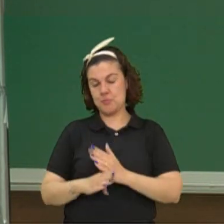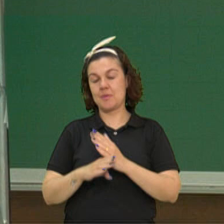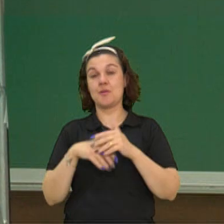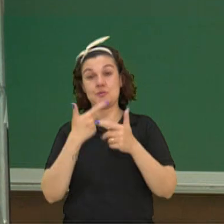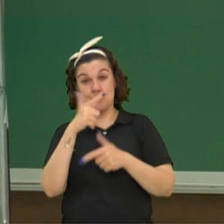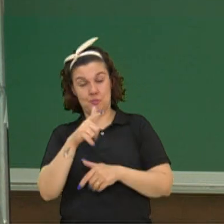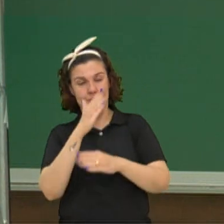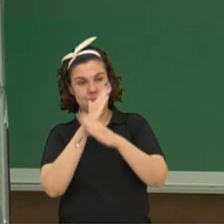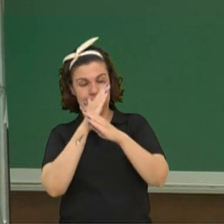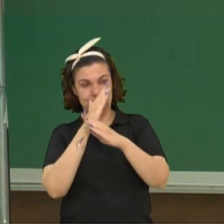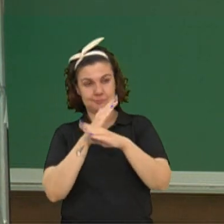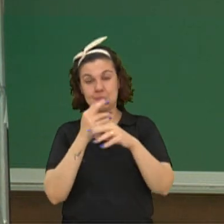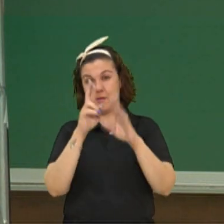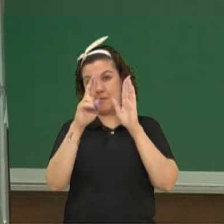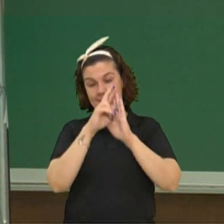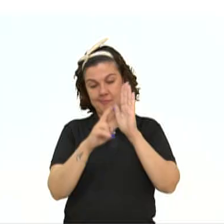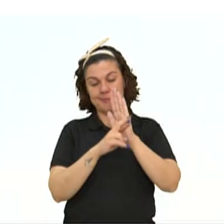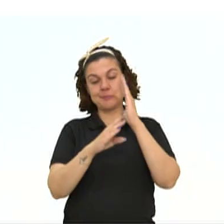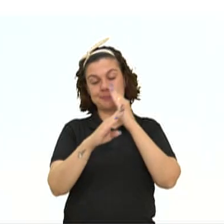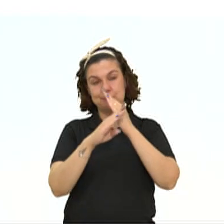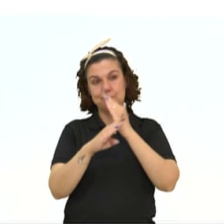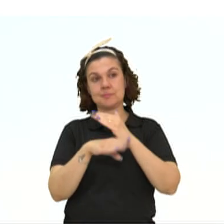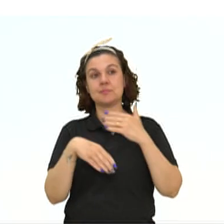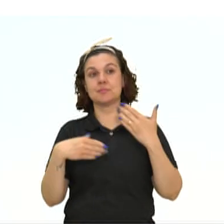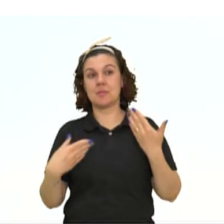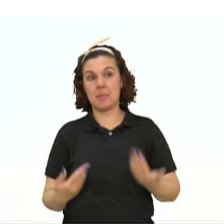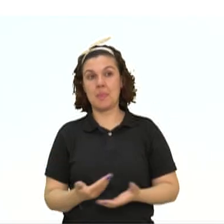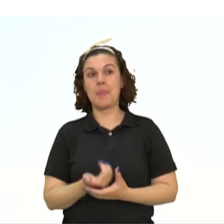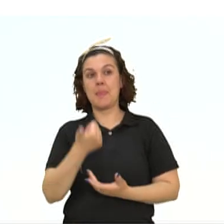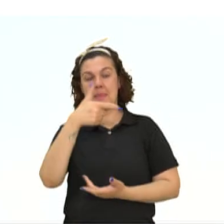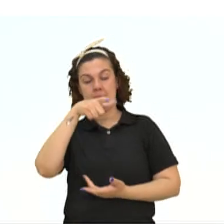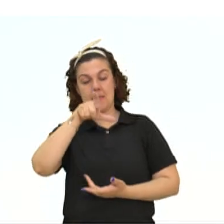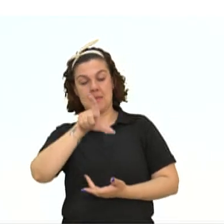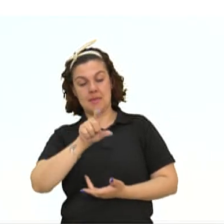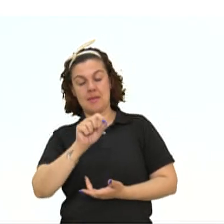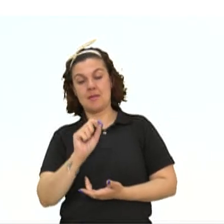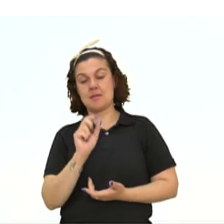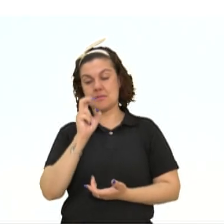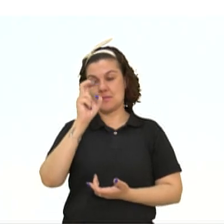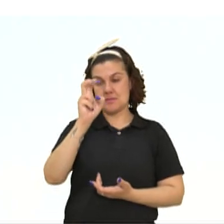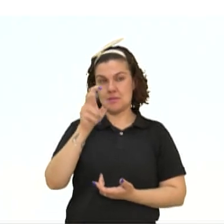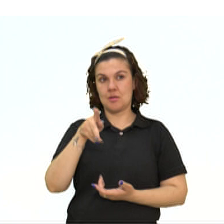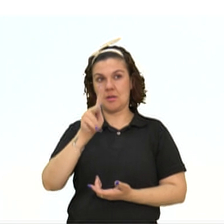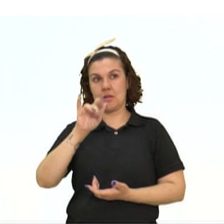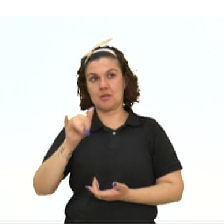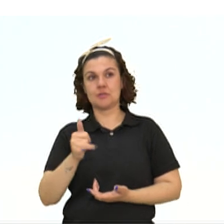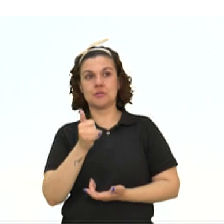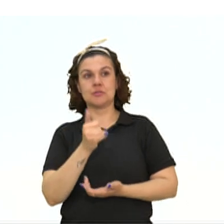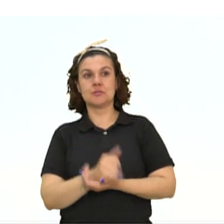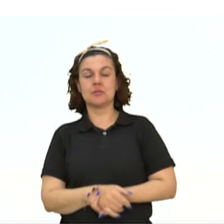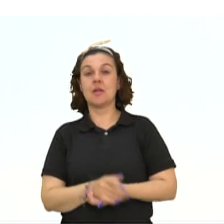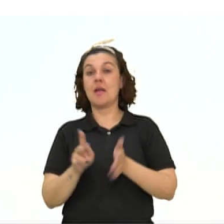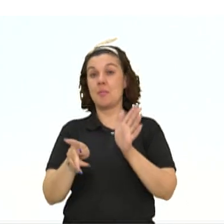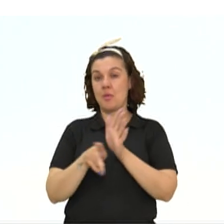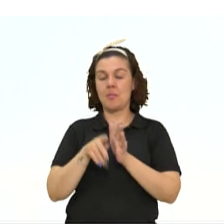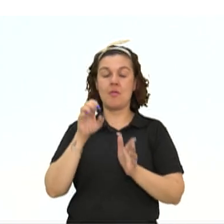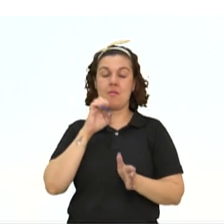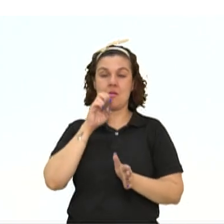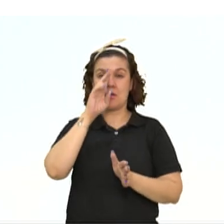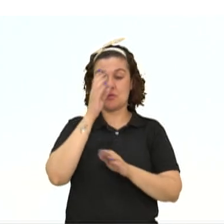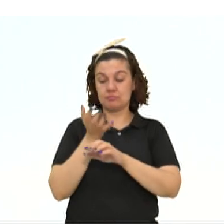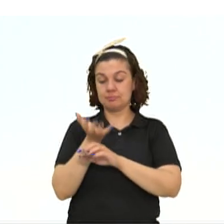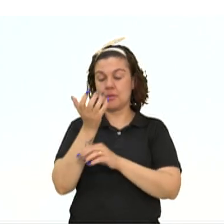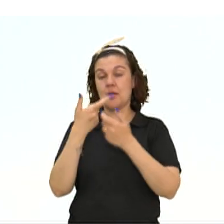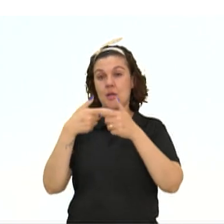cruzado aqui na minha regrinha de 3, eu tenho que 10 na 5 kJ é a energia que